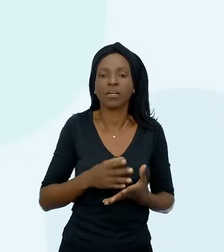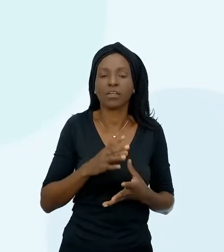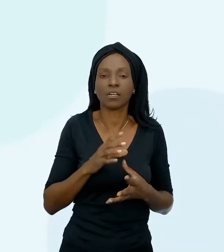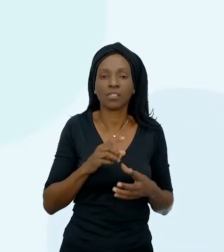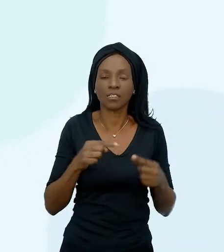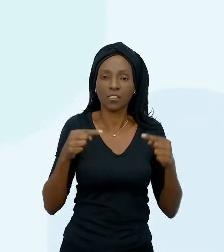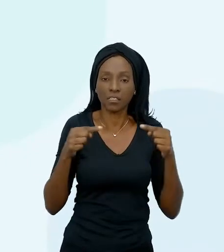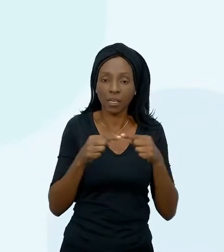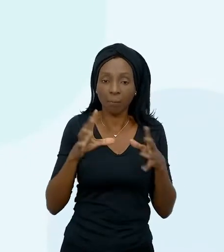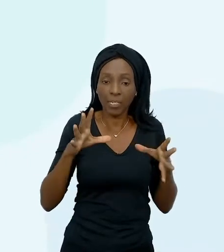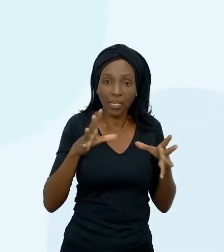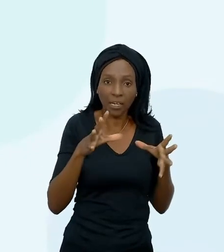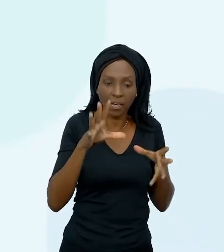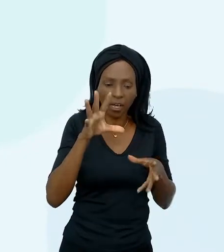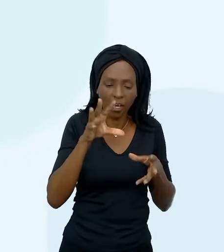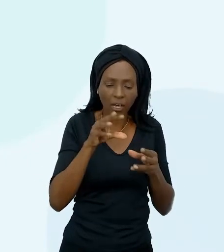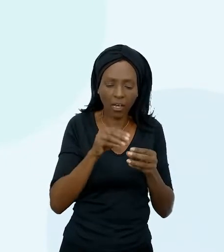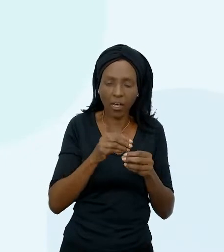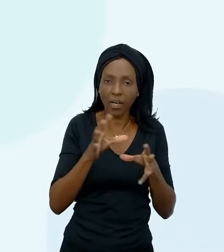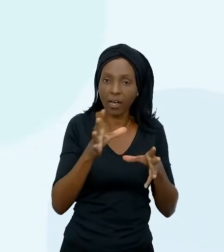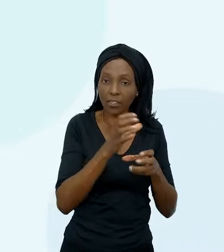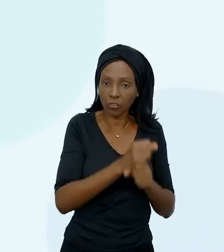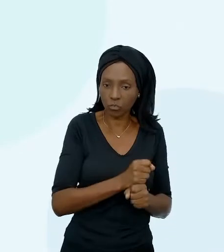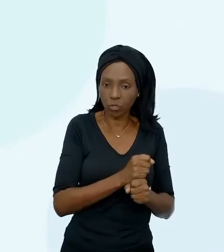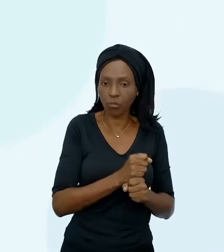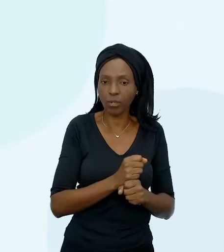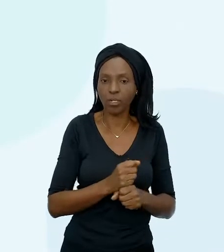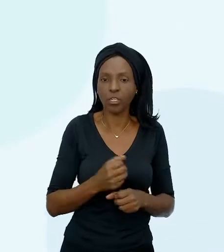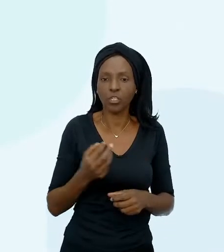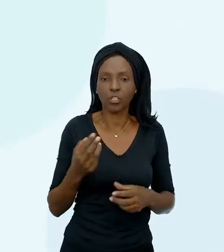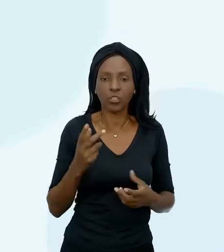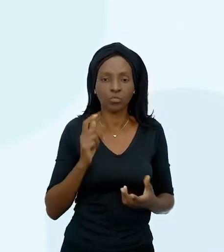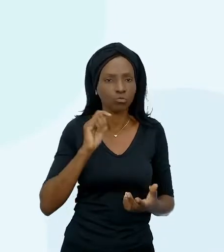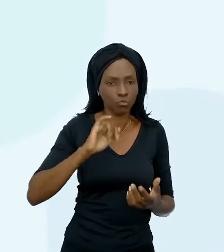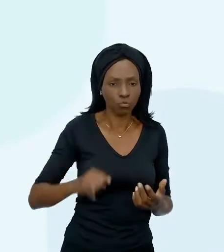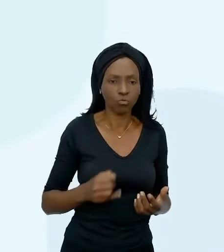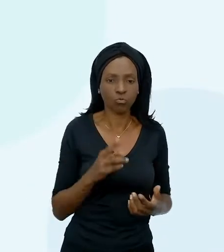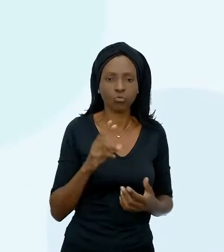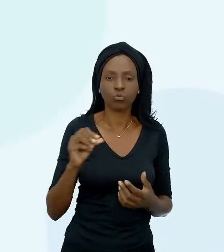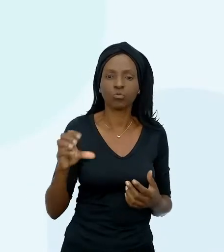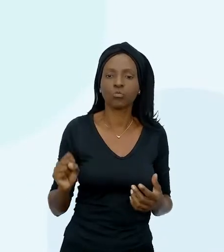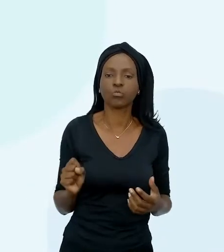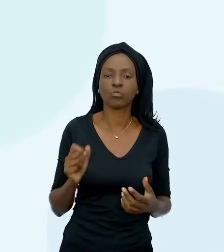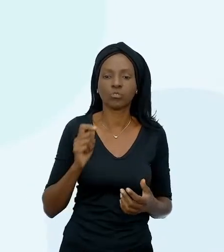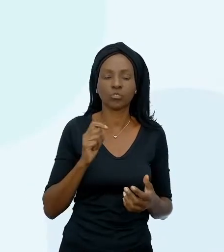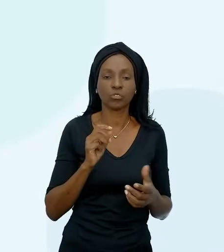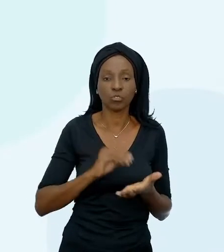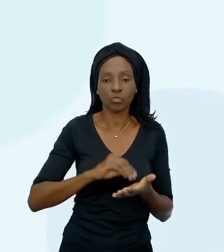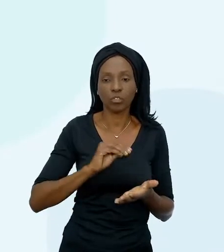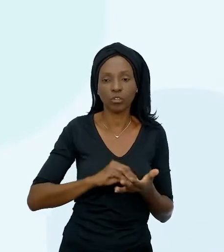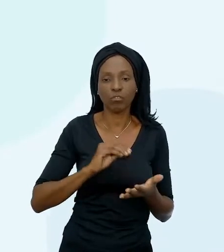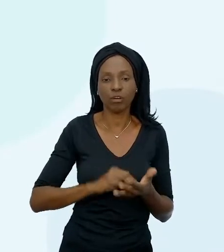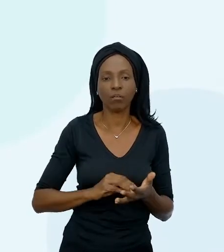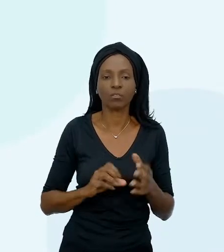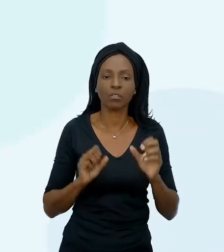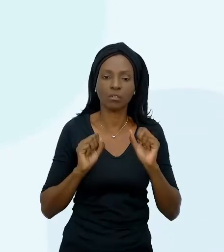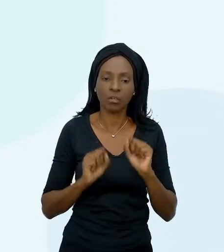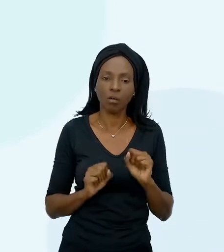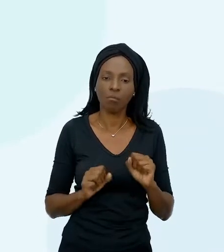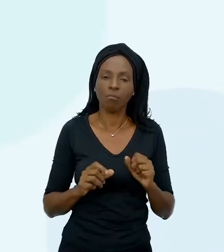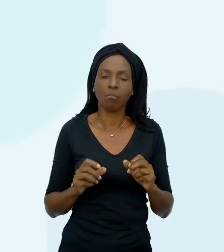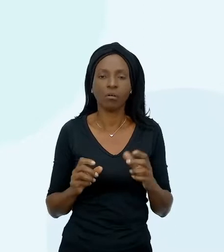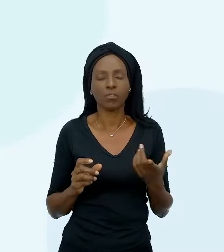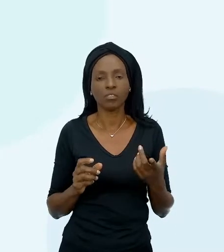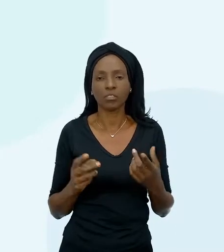soma do reembolso do capital ou do pagamento dos juros do saldo devedor, podendo ser o reembolso